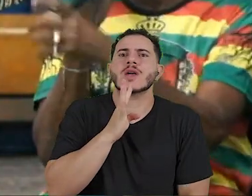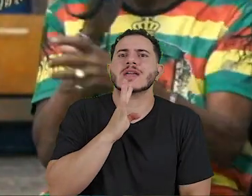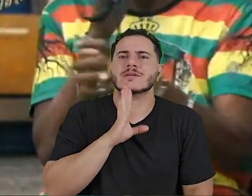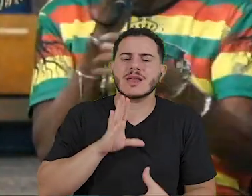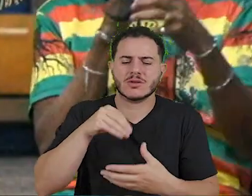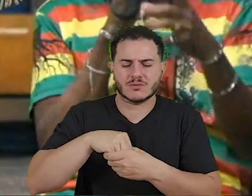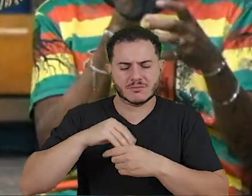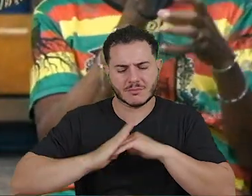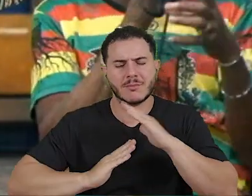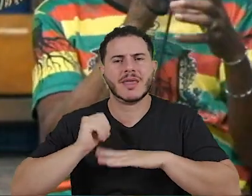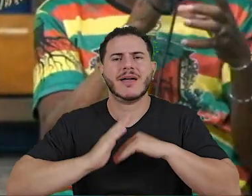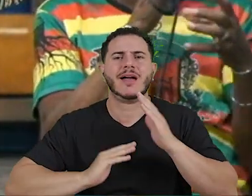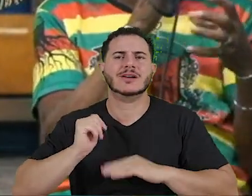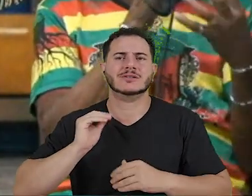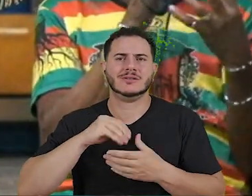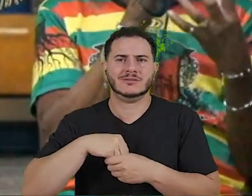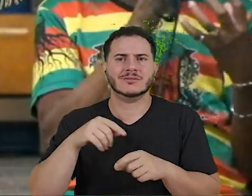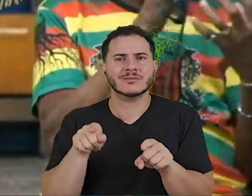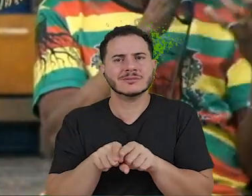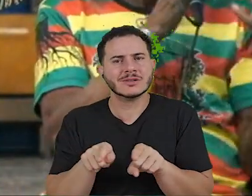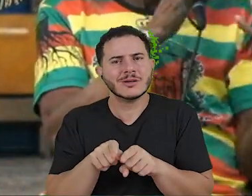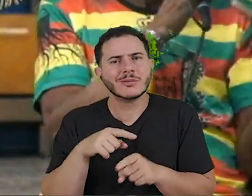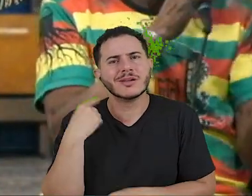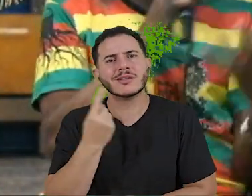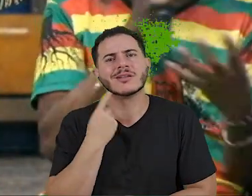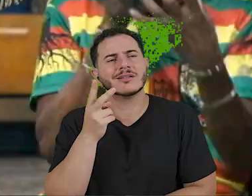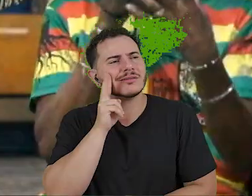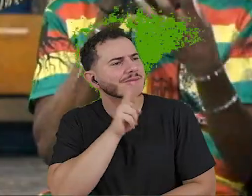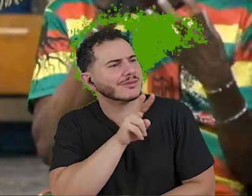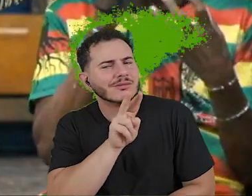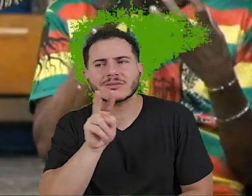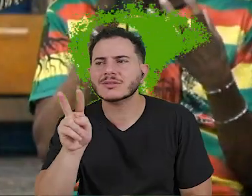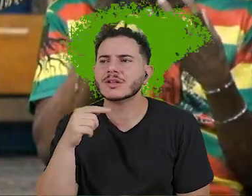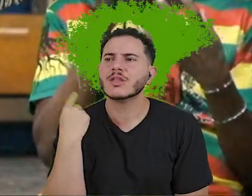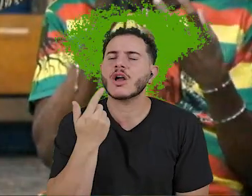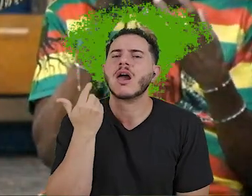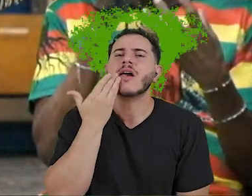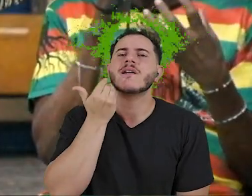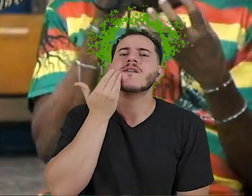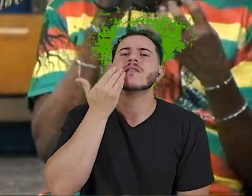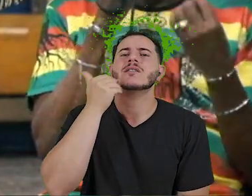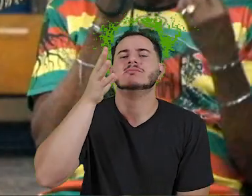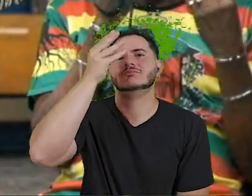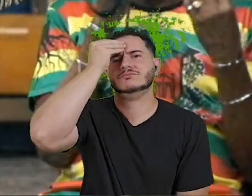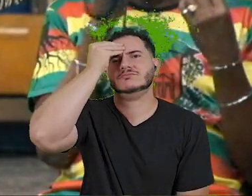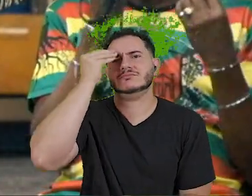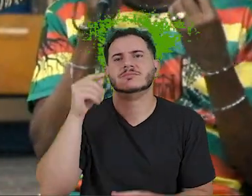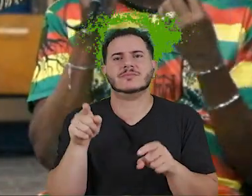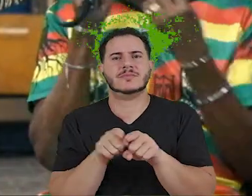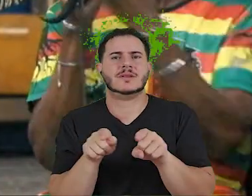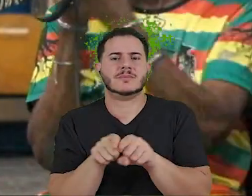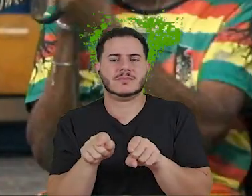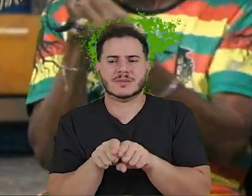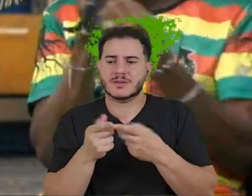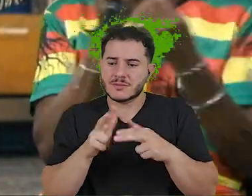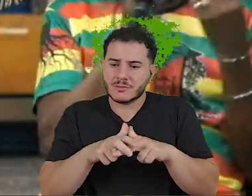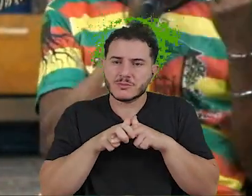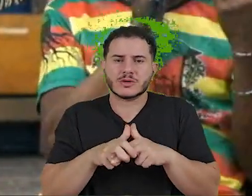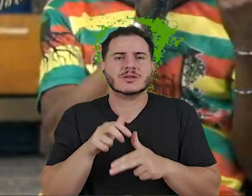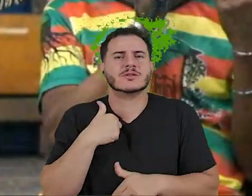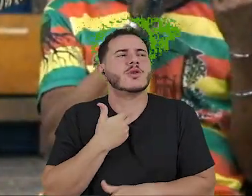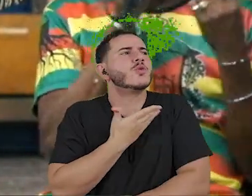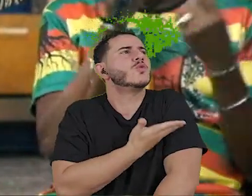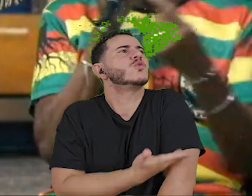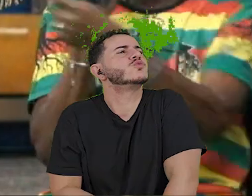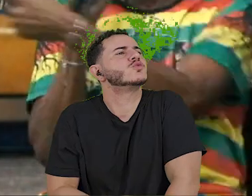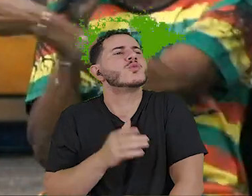prática. Quanto mais perguntar, mais a gente difunde e mostra a nossa sabedoria. Eu costumo dizer para Chico,